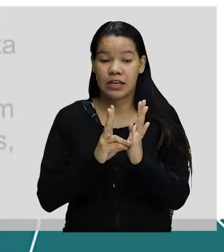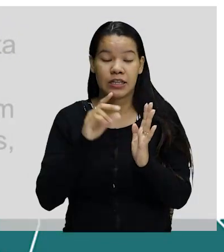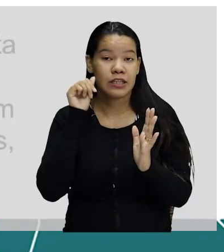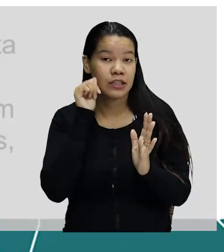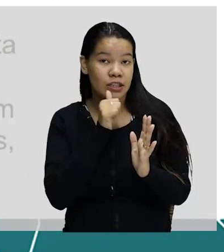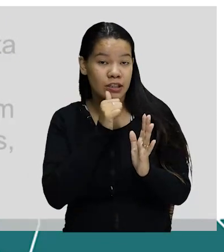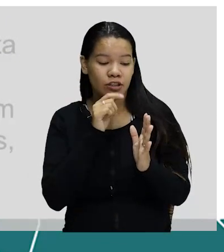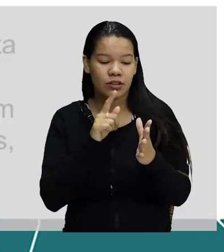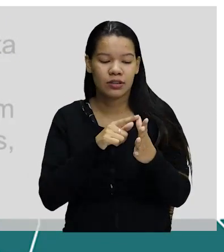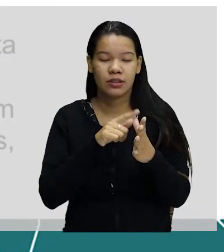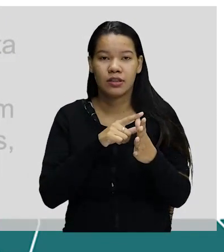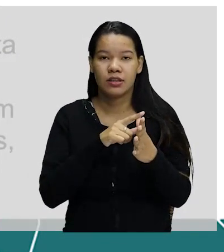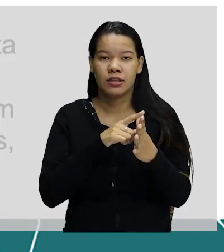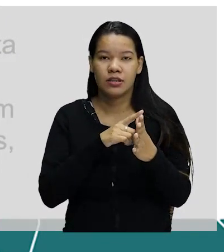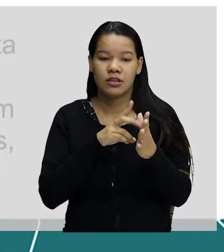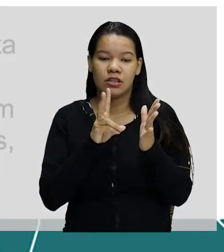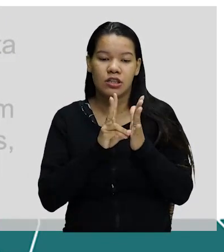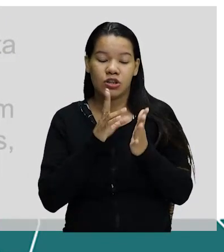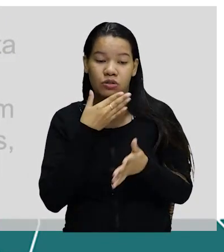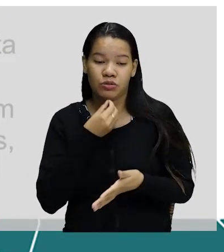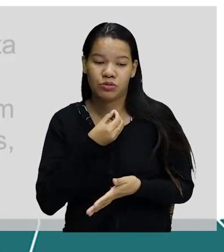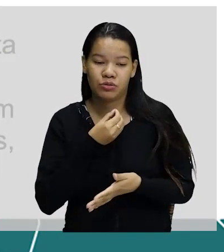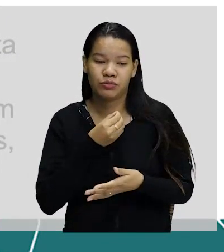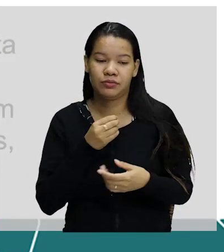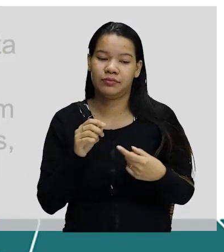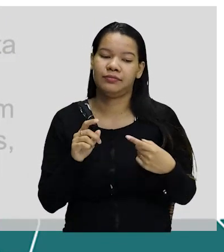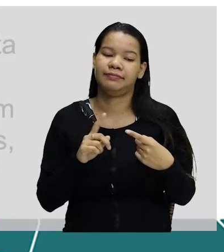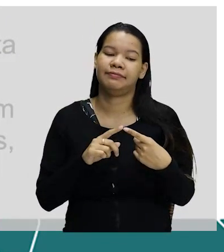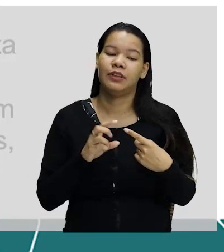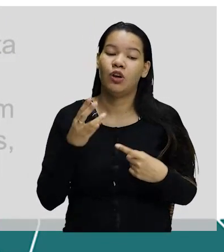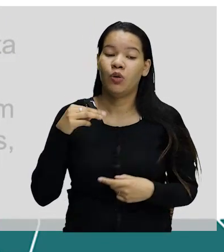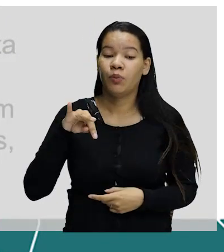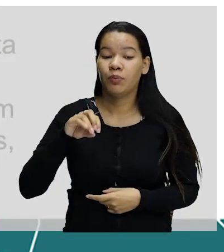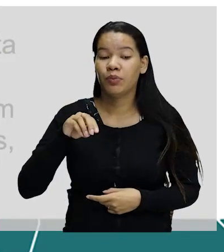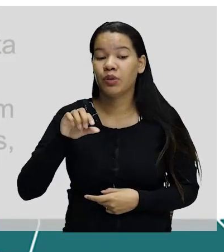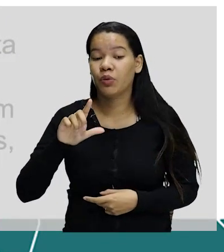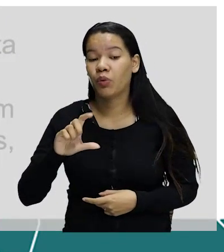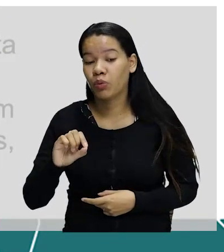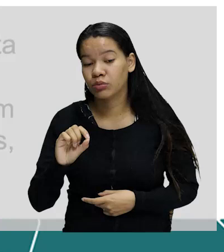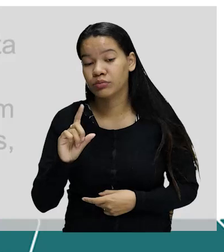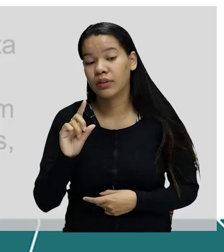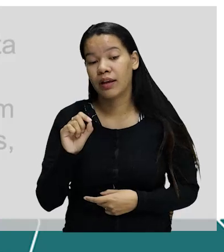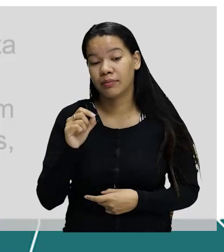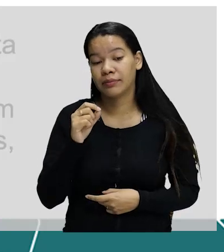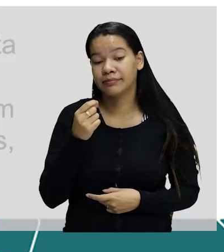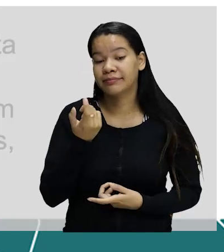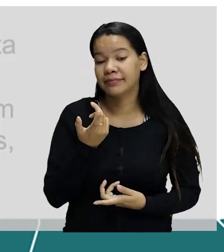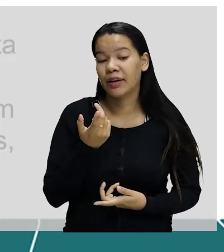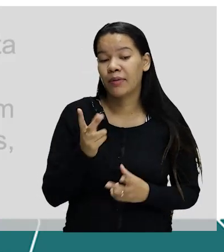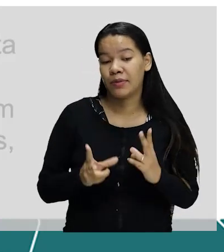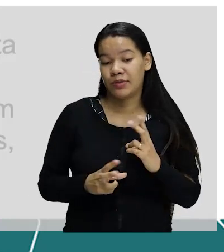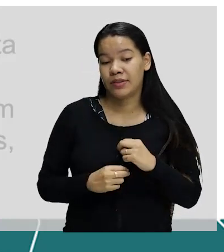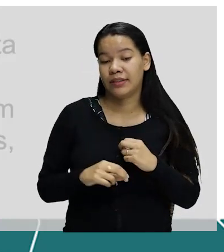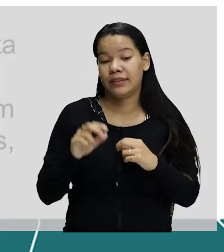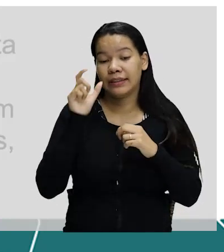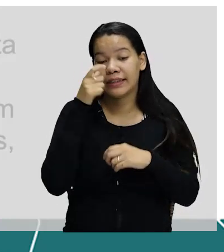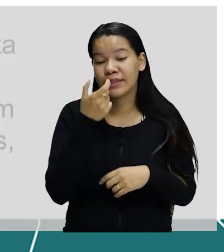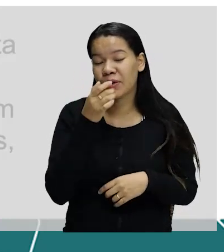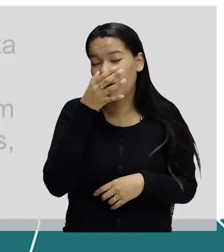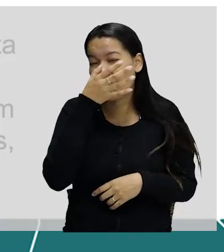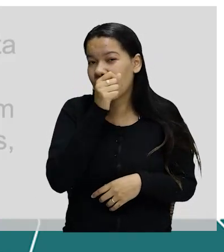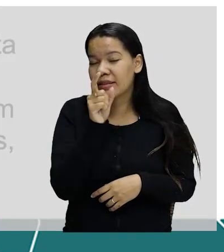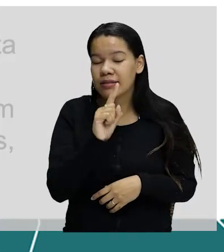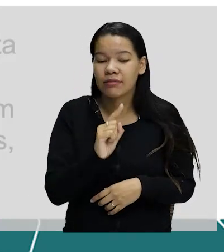por penas no peito, mão e pernas. O miolo, figura bem interessante e que quase não aparece na